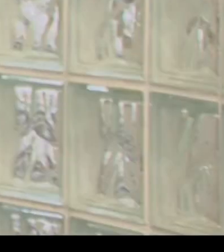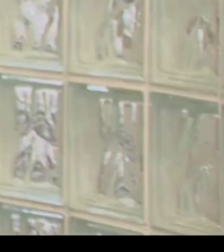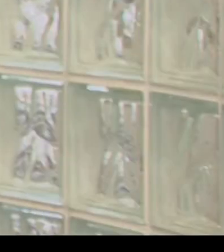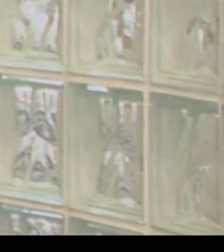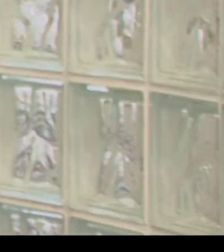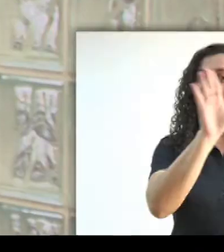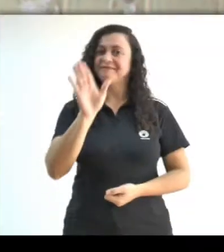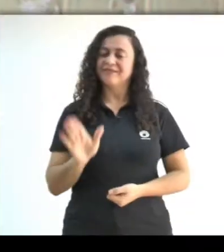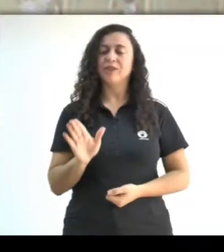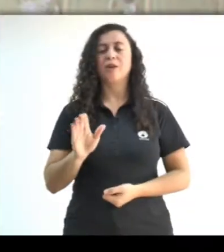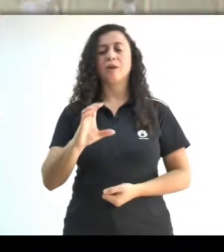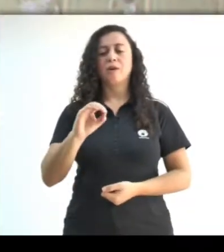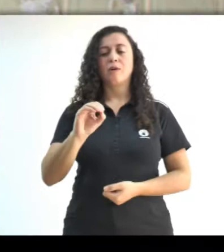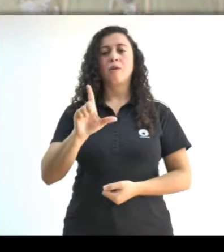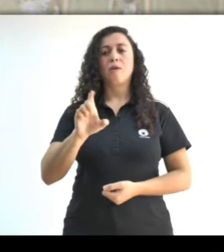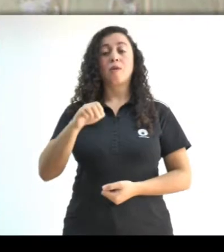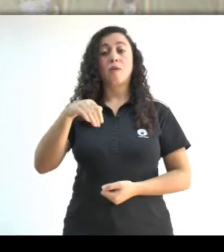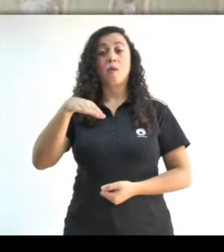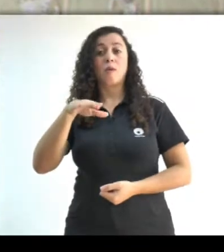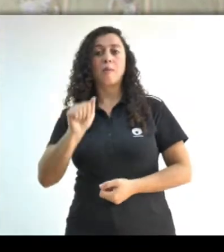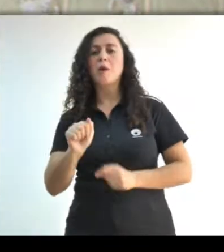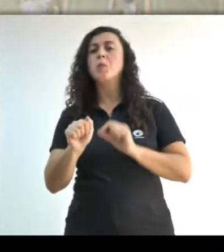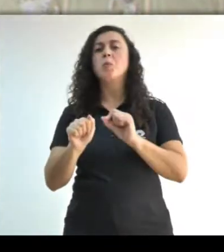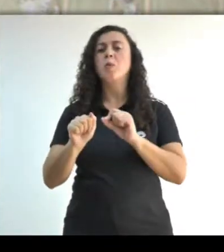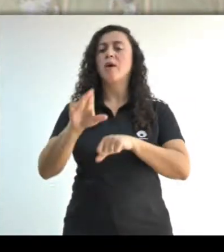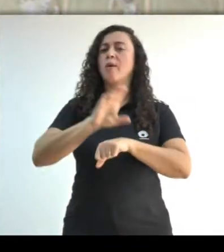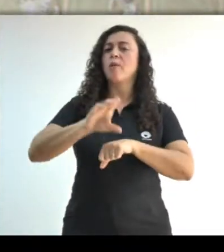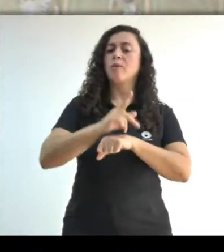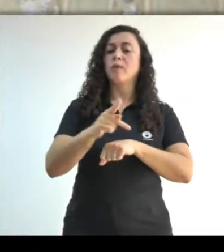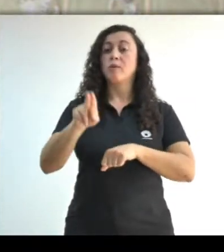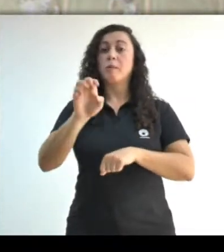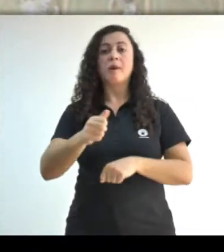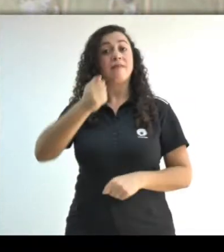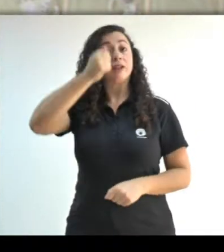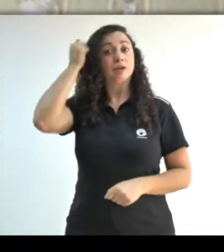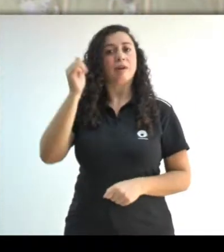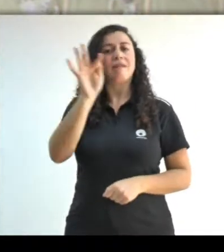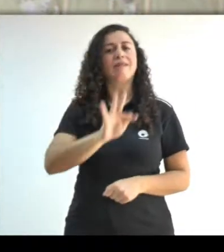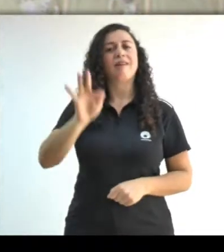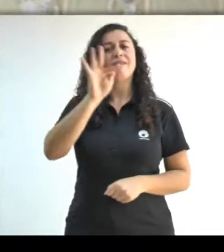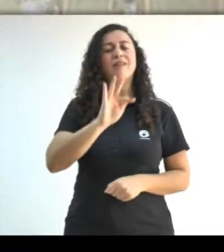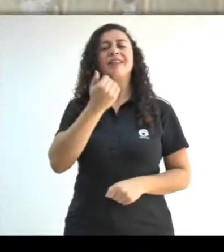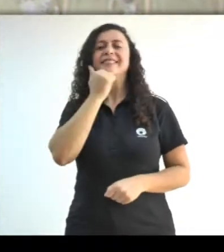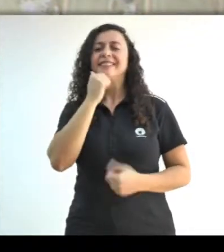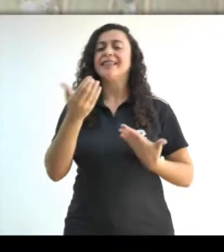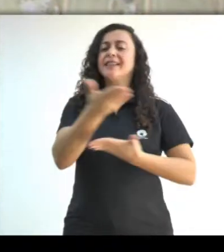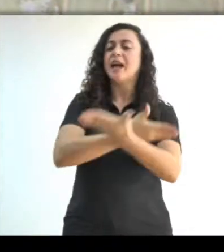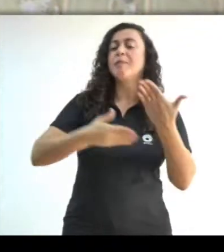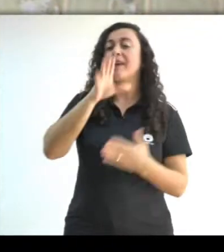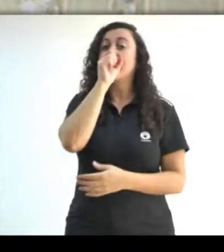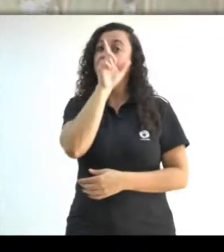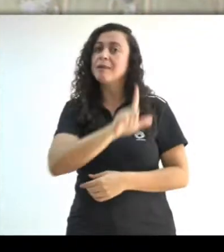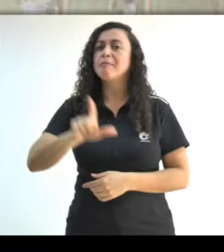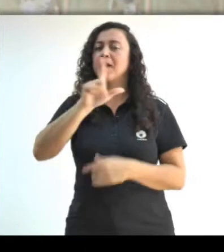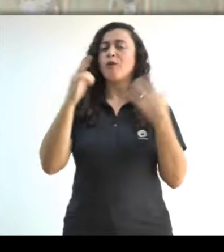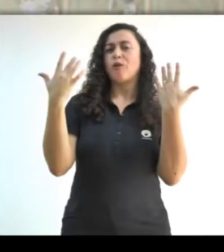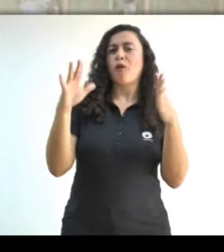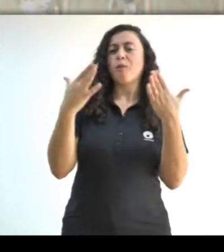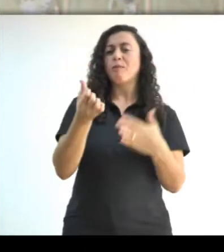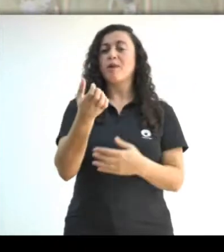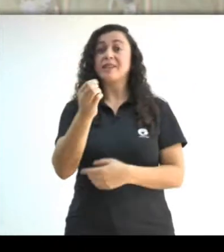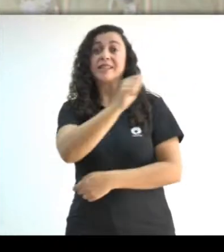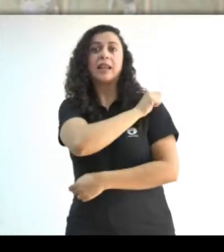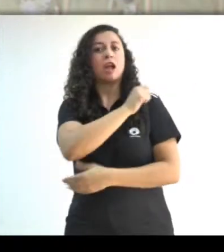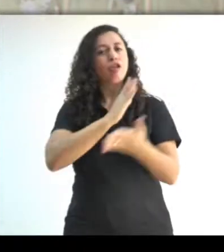Olá! O COLMEA, Cursinho Pré-Vestibular da Faculdade de Ciências Aplicadas de Limeira, comemora a aprovação de